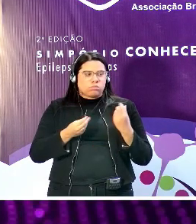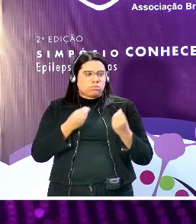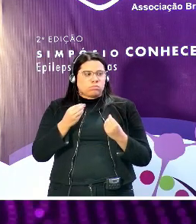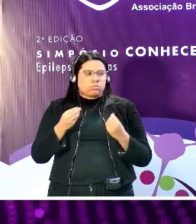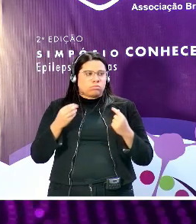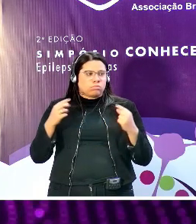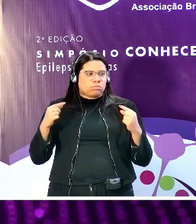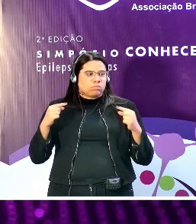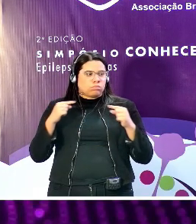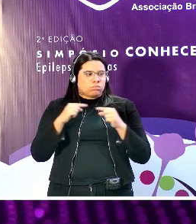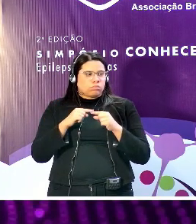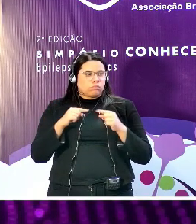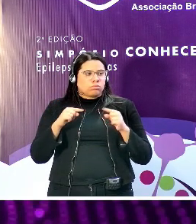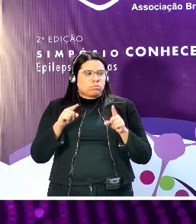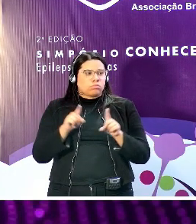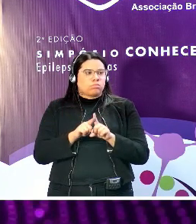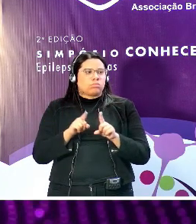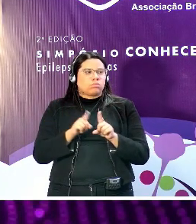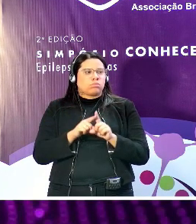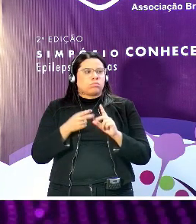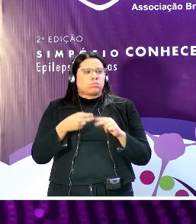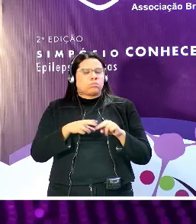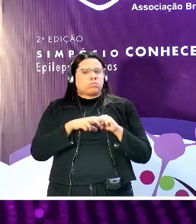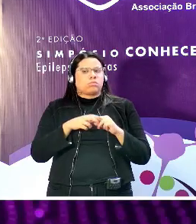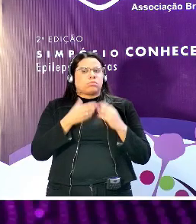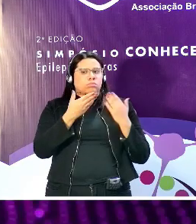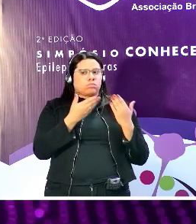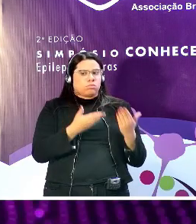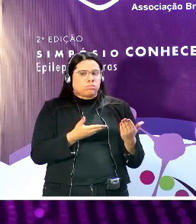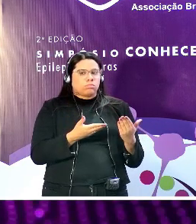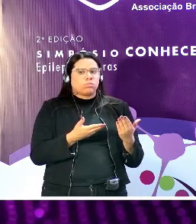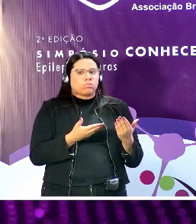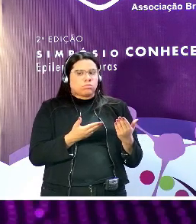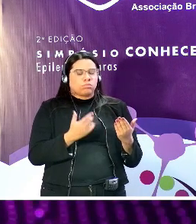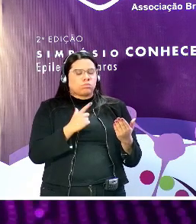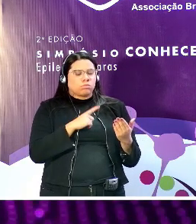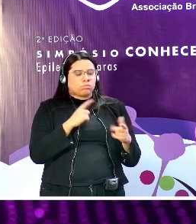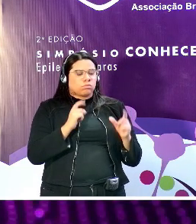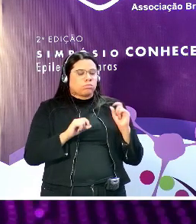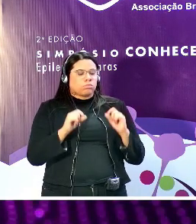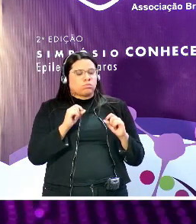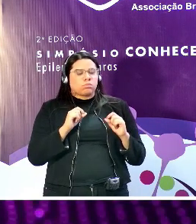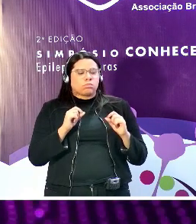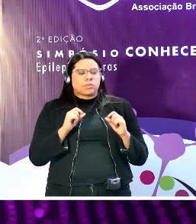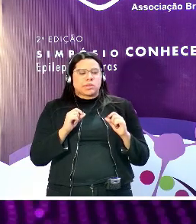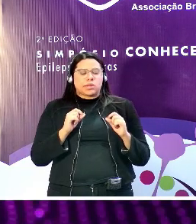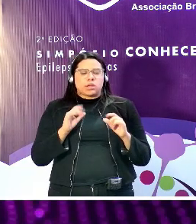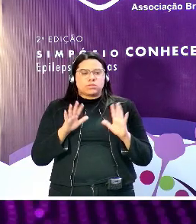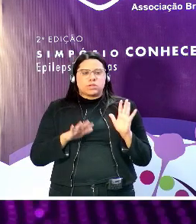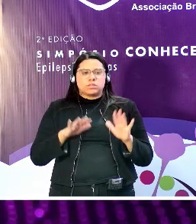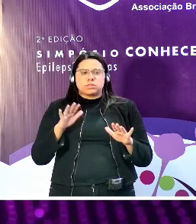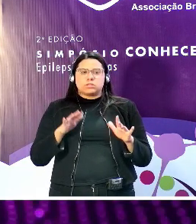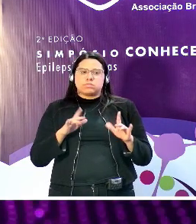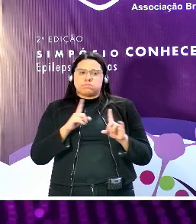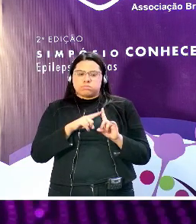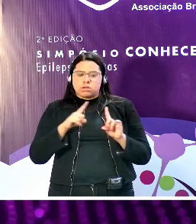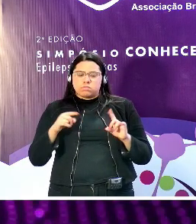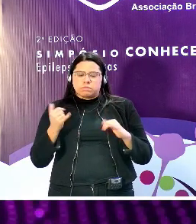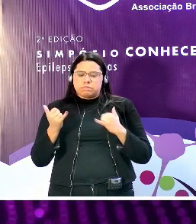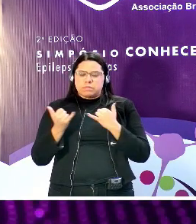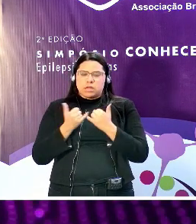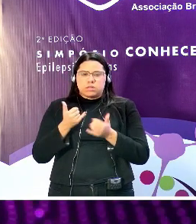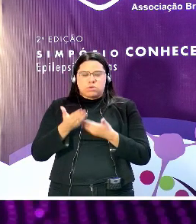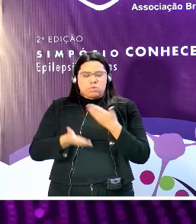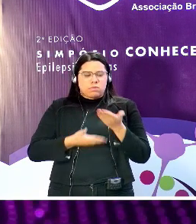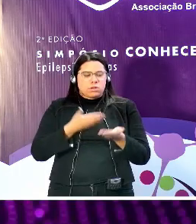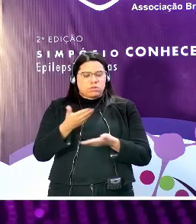hipersincronização. Então, por causa disso, vai haver efeitos compartilhados. A